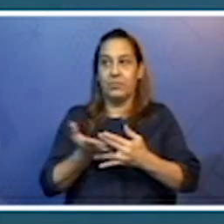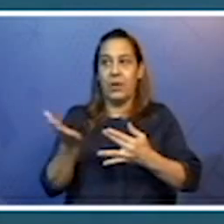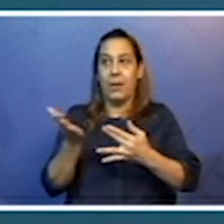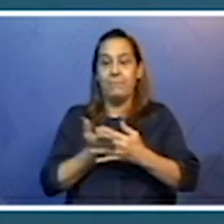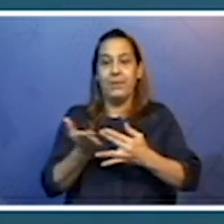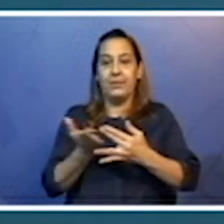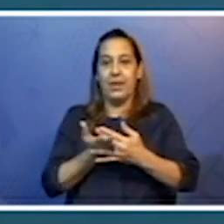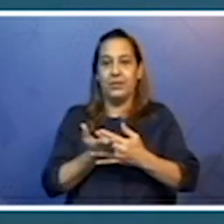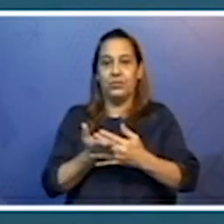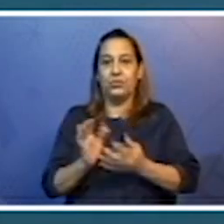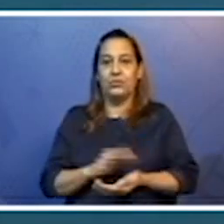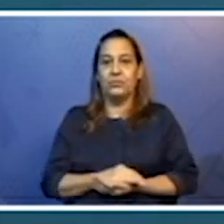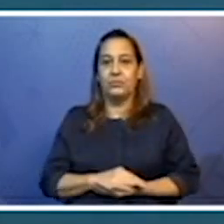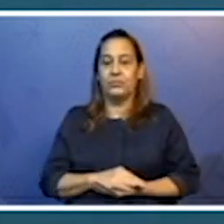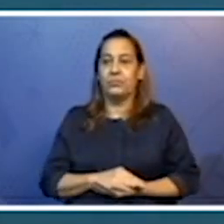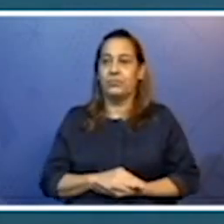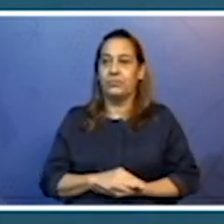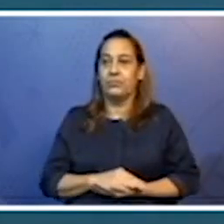aqui? Metade.